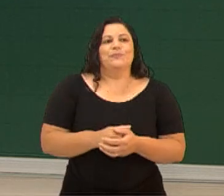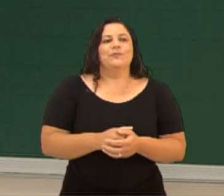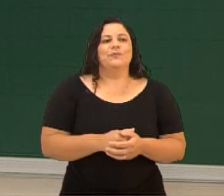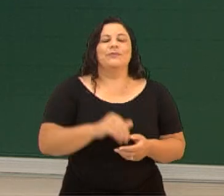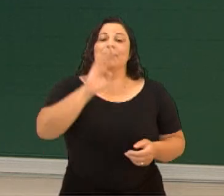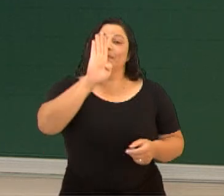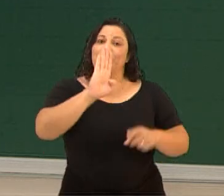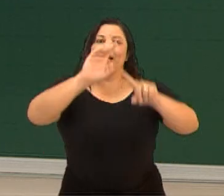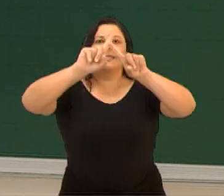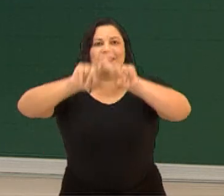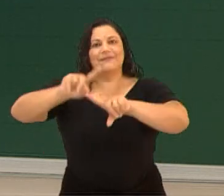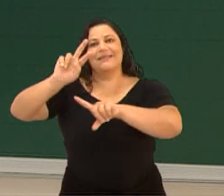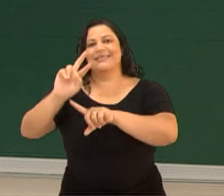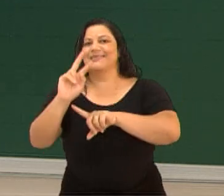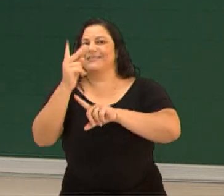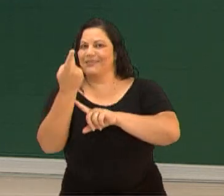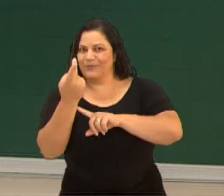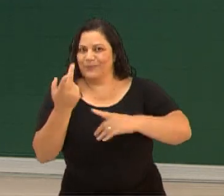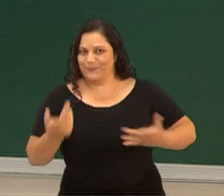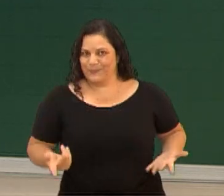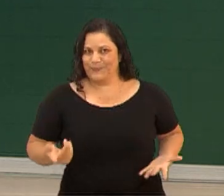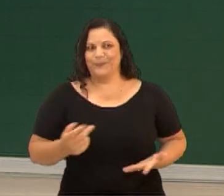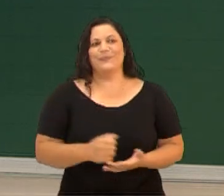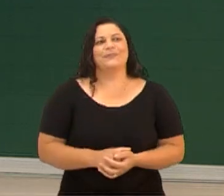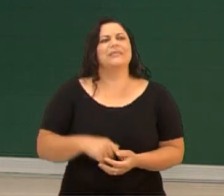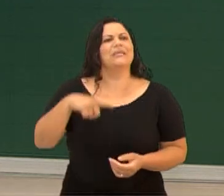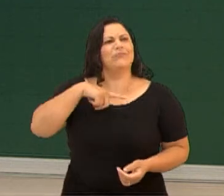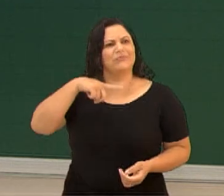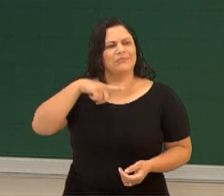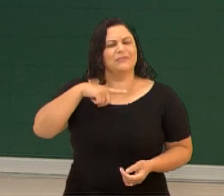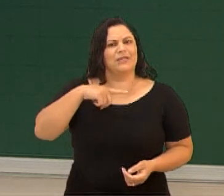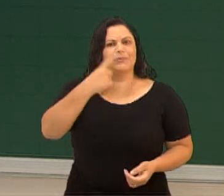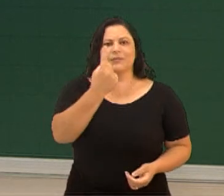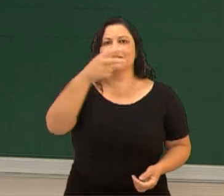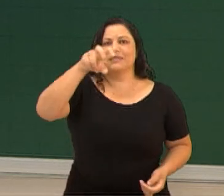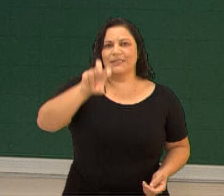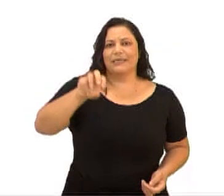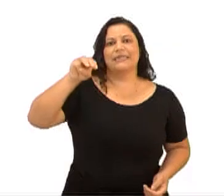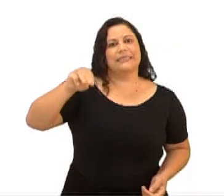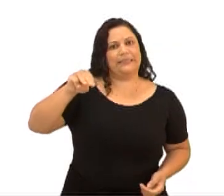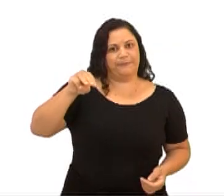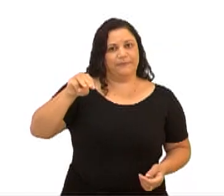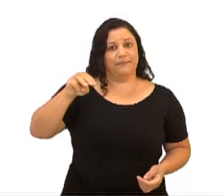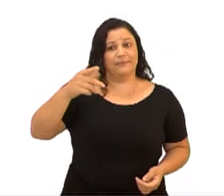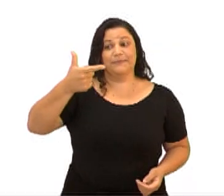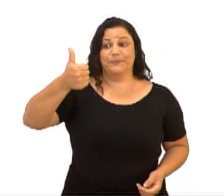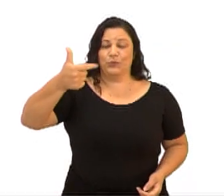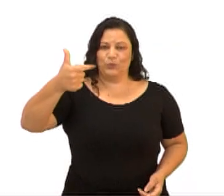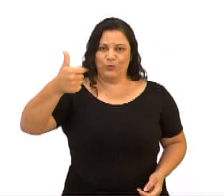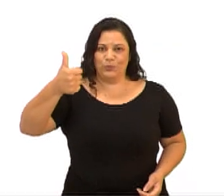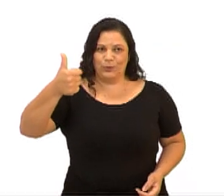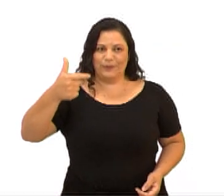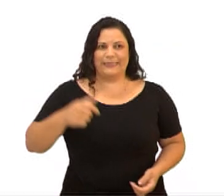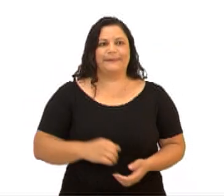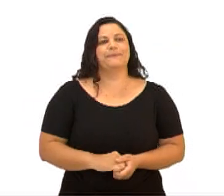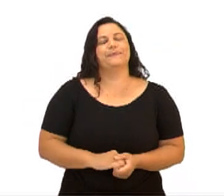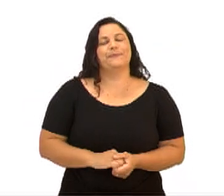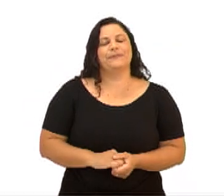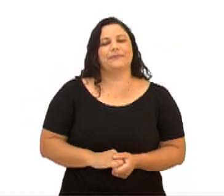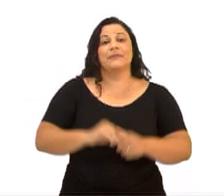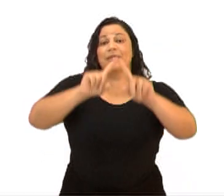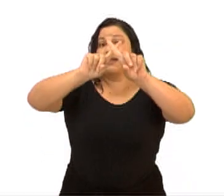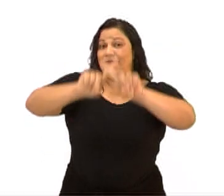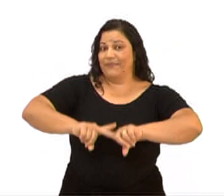é a base vezes a altura. Então, nós temos aqui 15 por 12. Vamos fazer 15 vezes